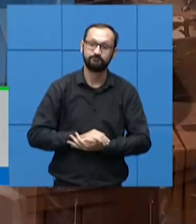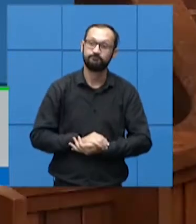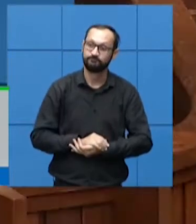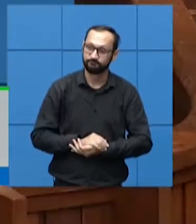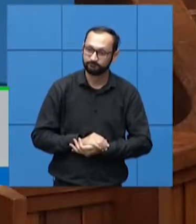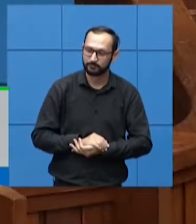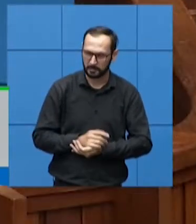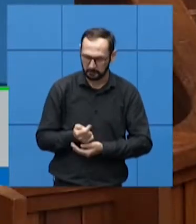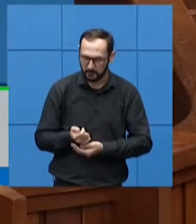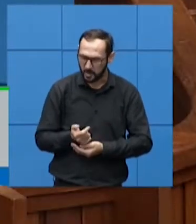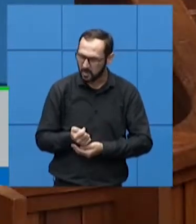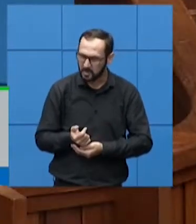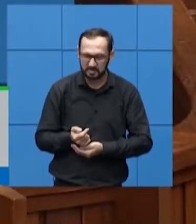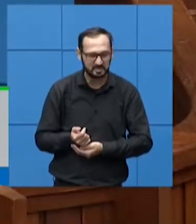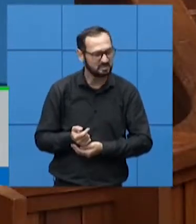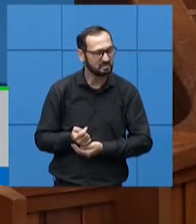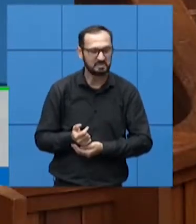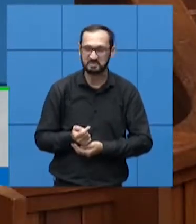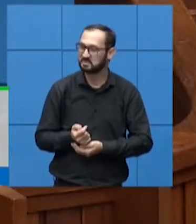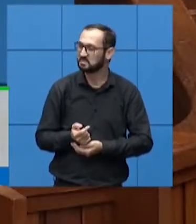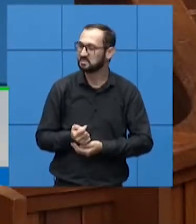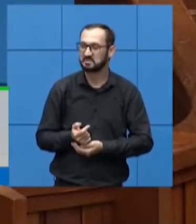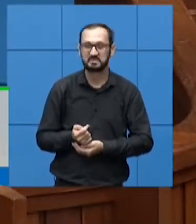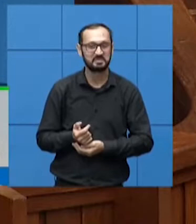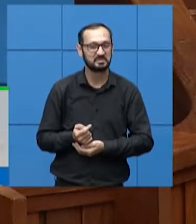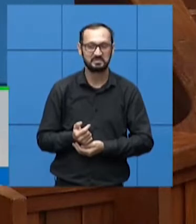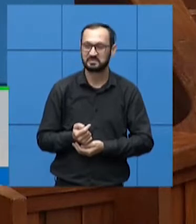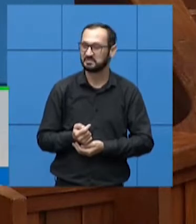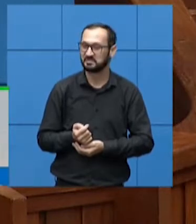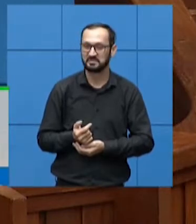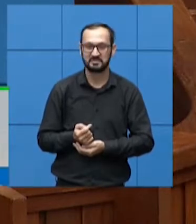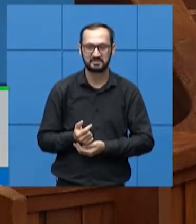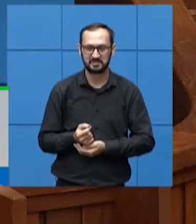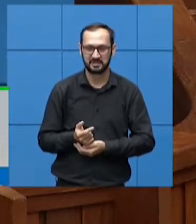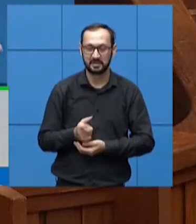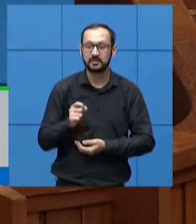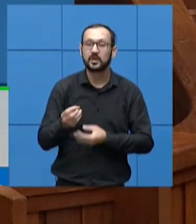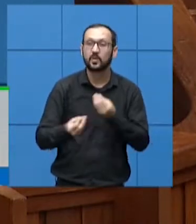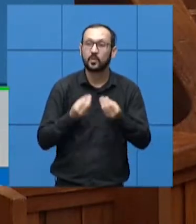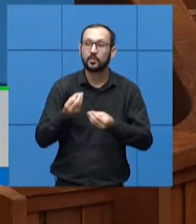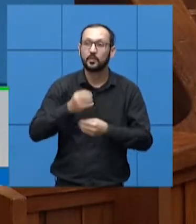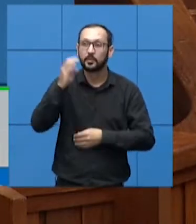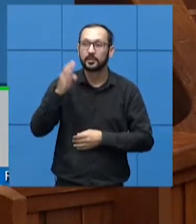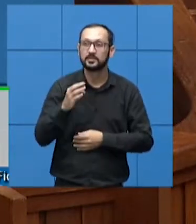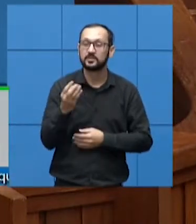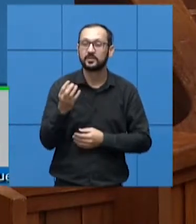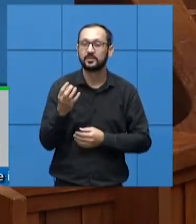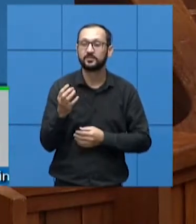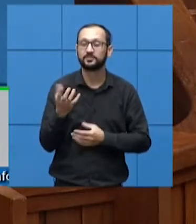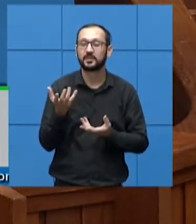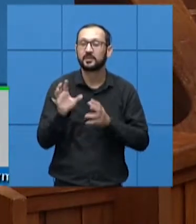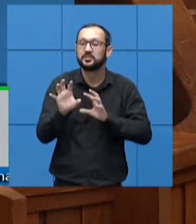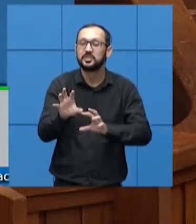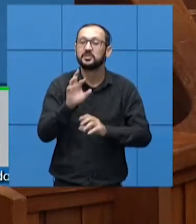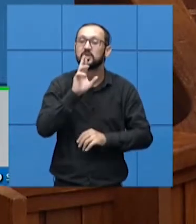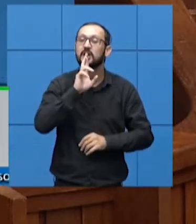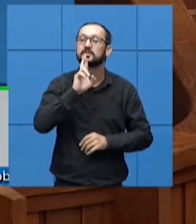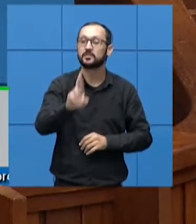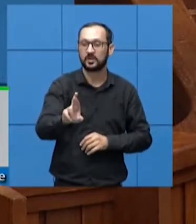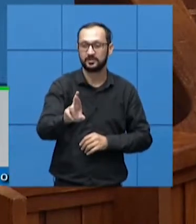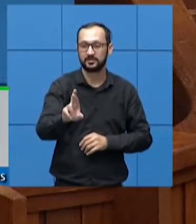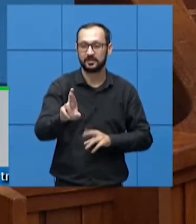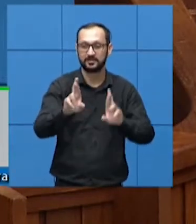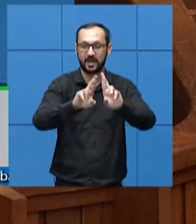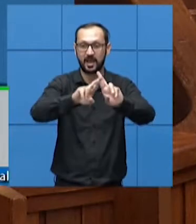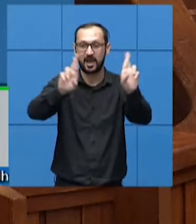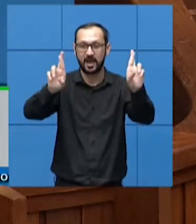Então, isso não é pouco. E isso é uma resposta do Brasil, que é necessário essa rede ter uma